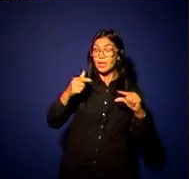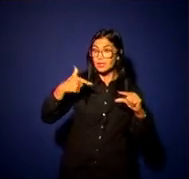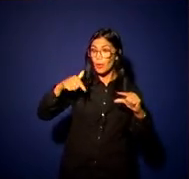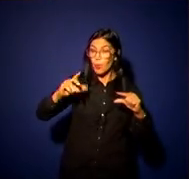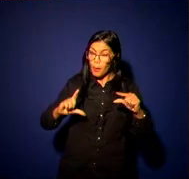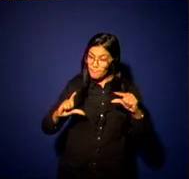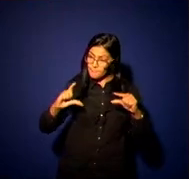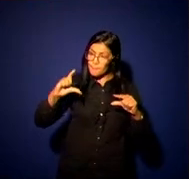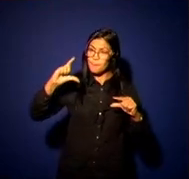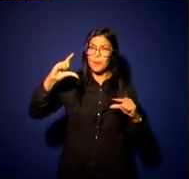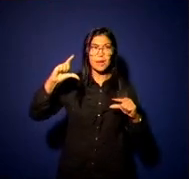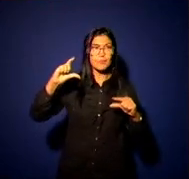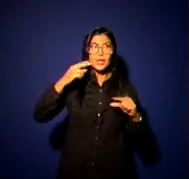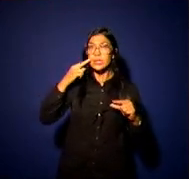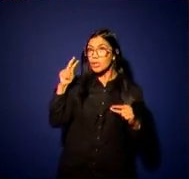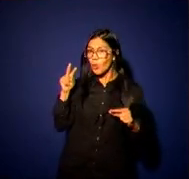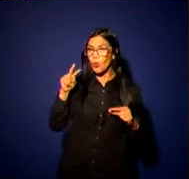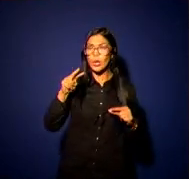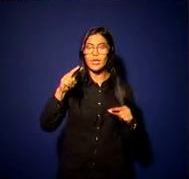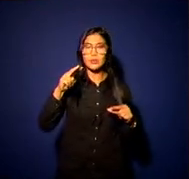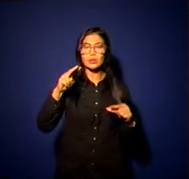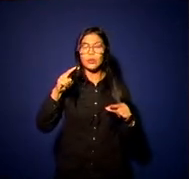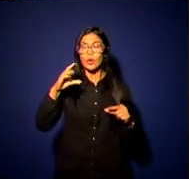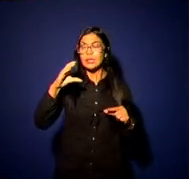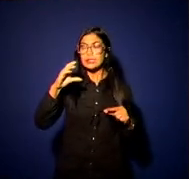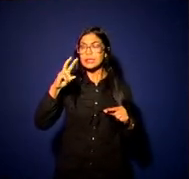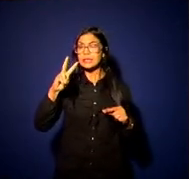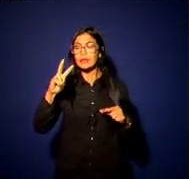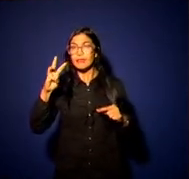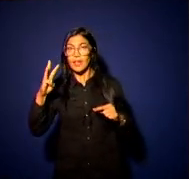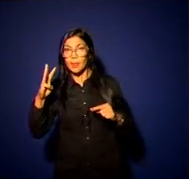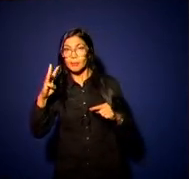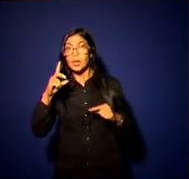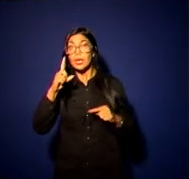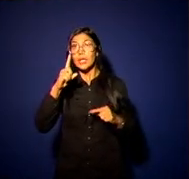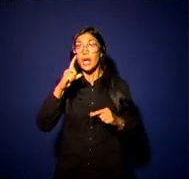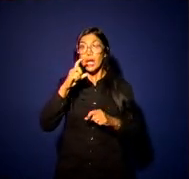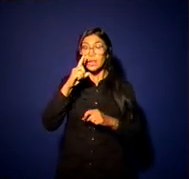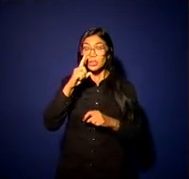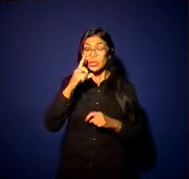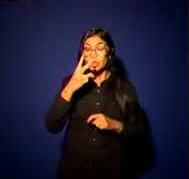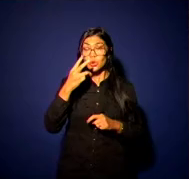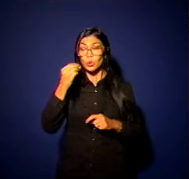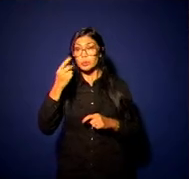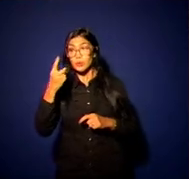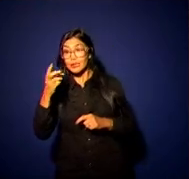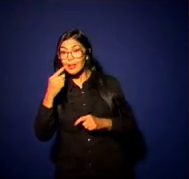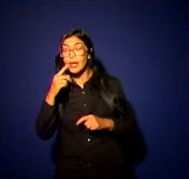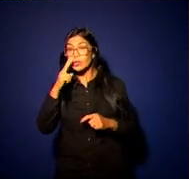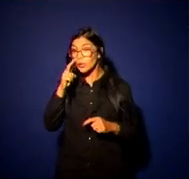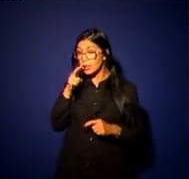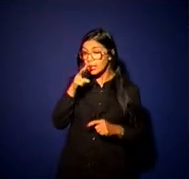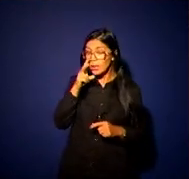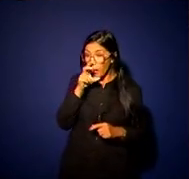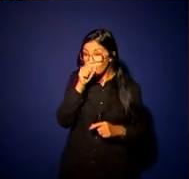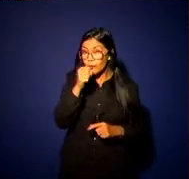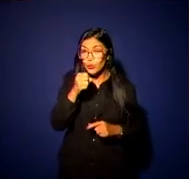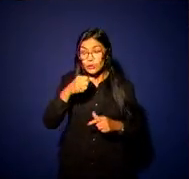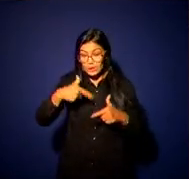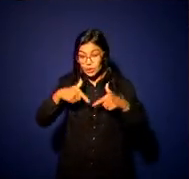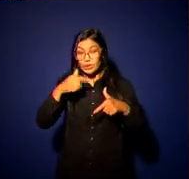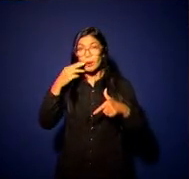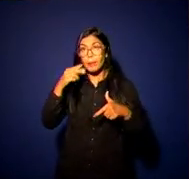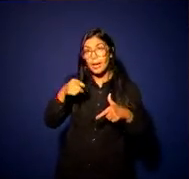assim olhando para cvm de 2010 olhando para a força de trabalho necessária para atender o desafio